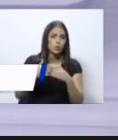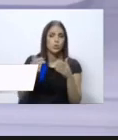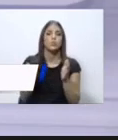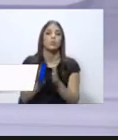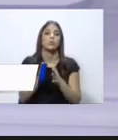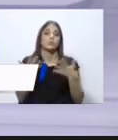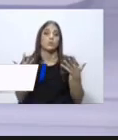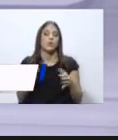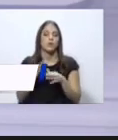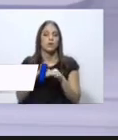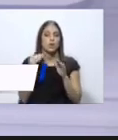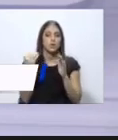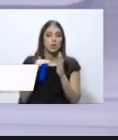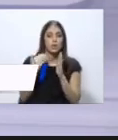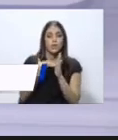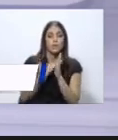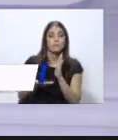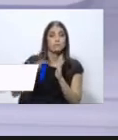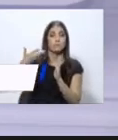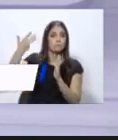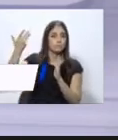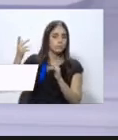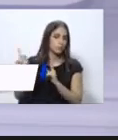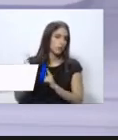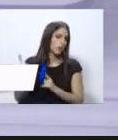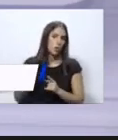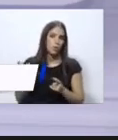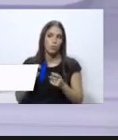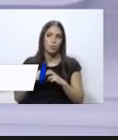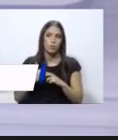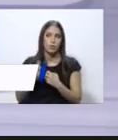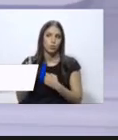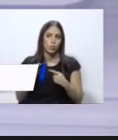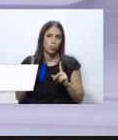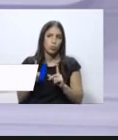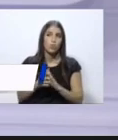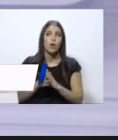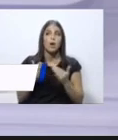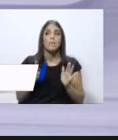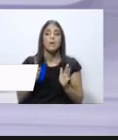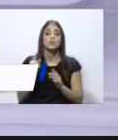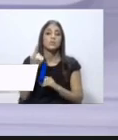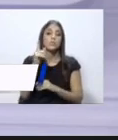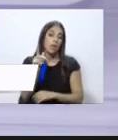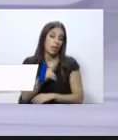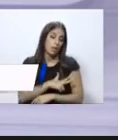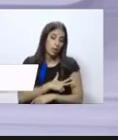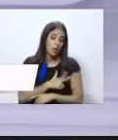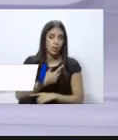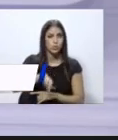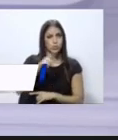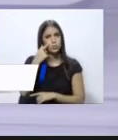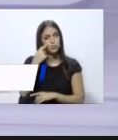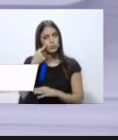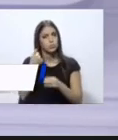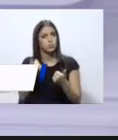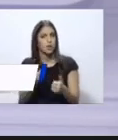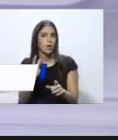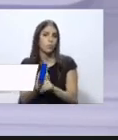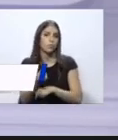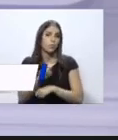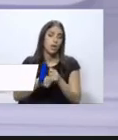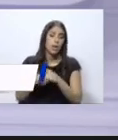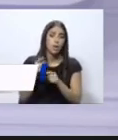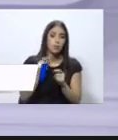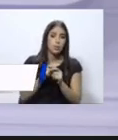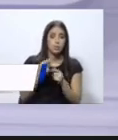alto nível, isso não é problemático, mas de facto uma liga que nós conhecemos tão bem, um mercado que nos é tão próximo, faz